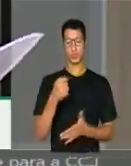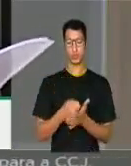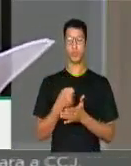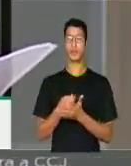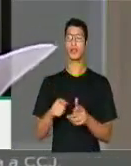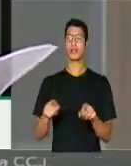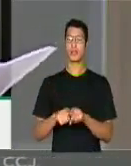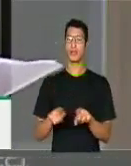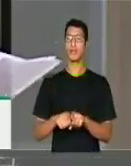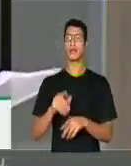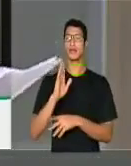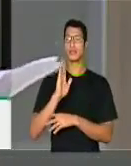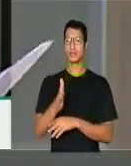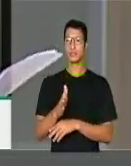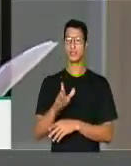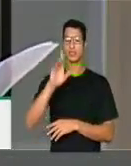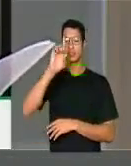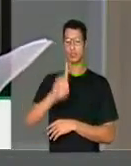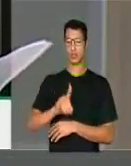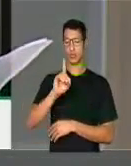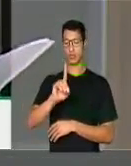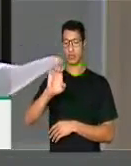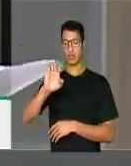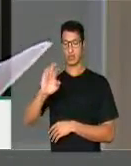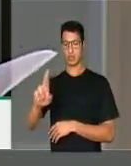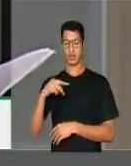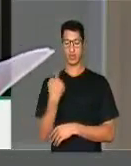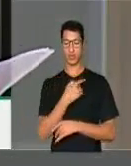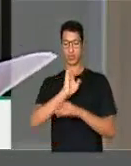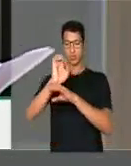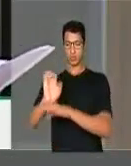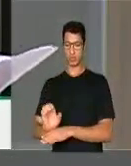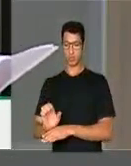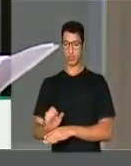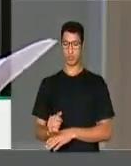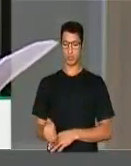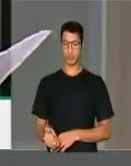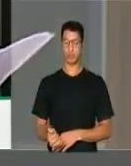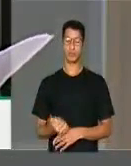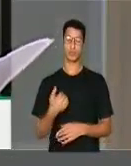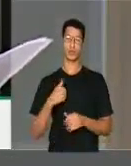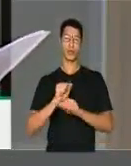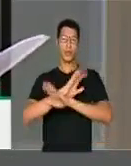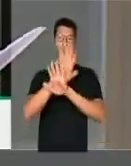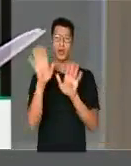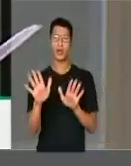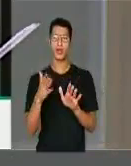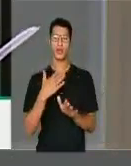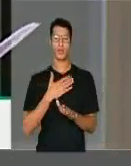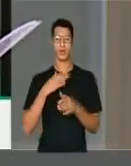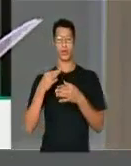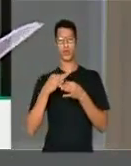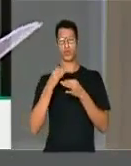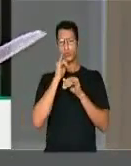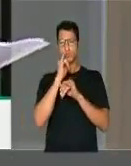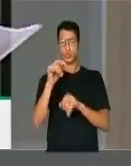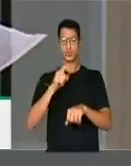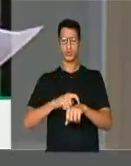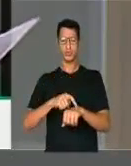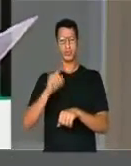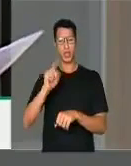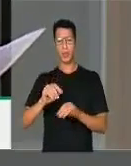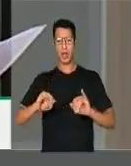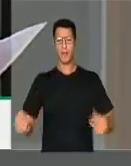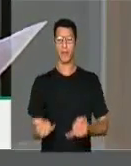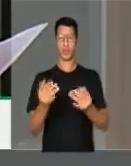ele também foi diretor do DR estadual lá no nosso estado. Fica claro, nesse meu discurso, neste momento, não